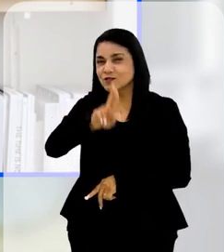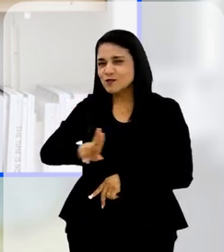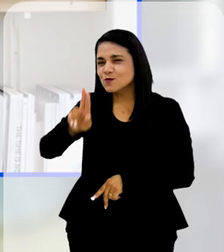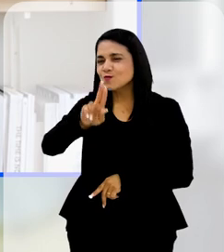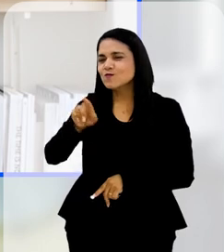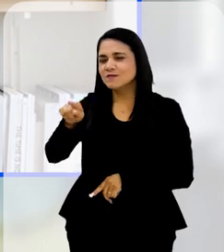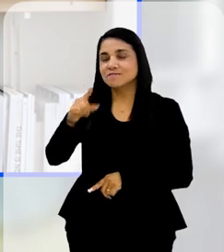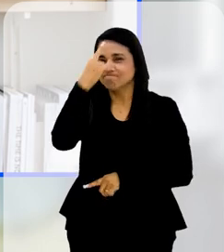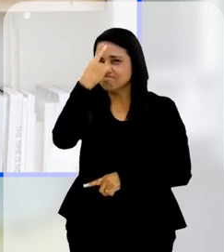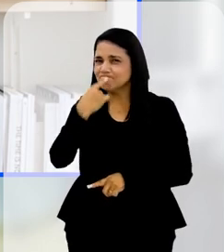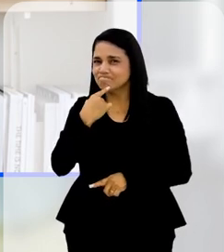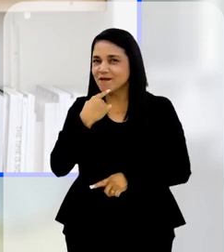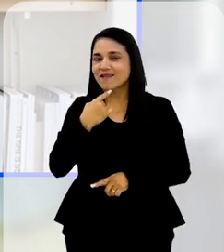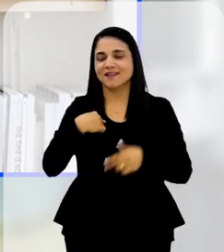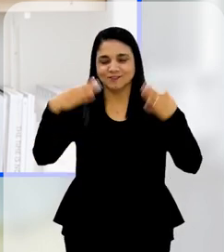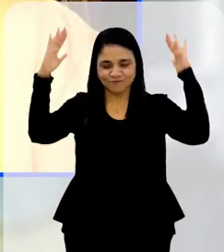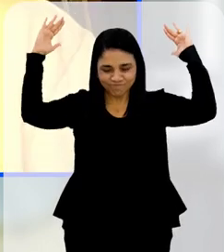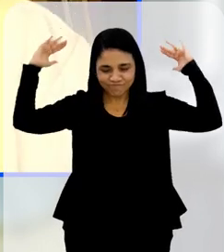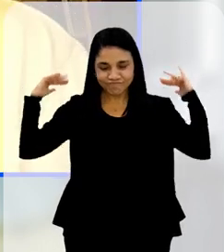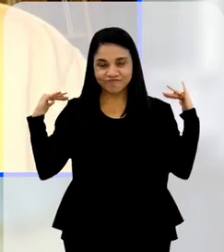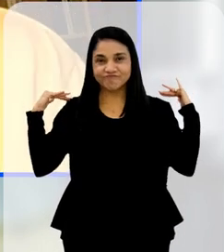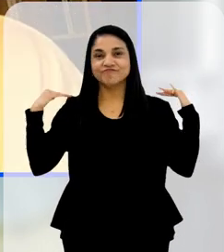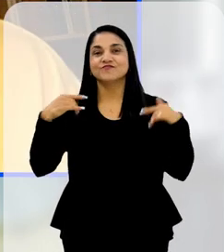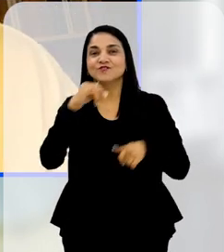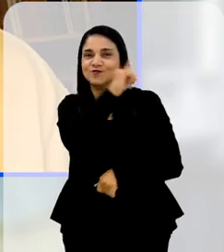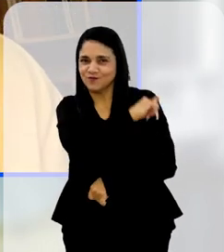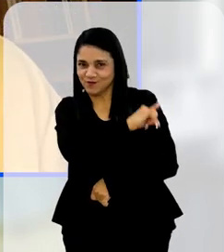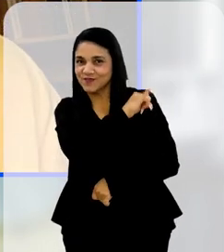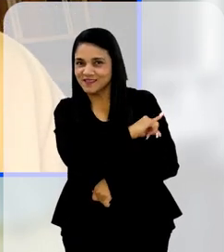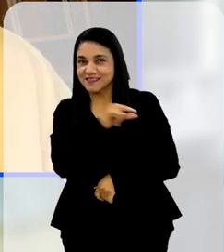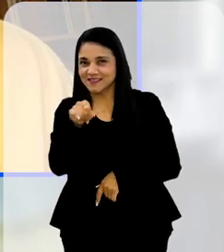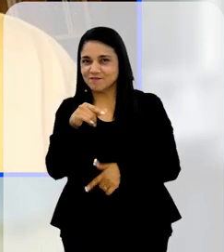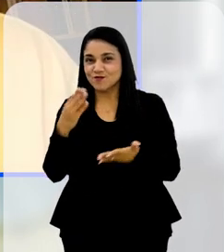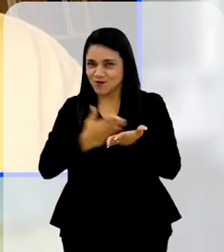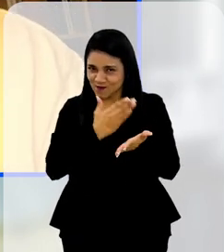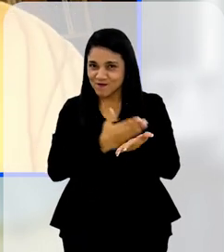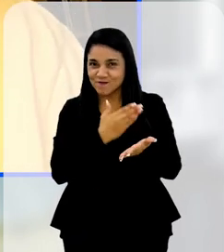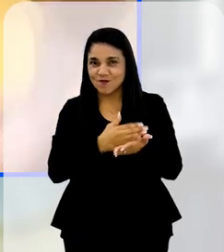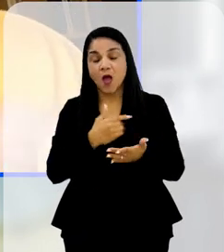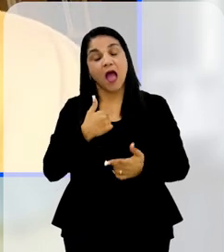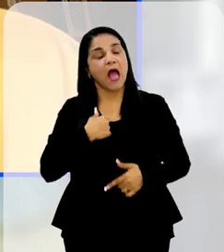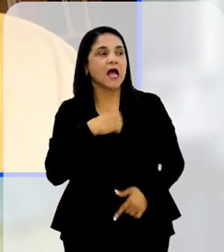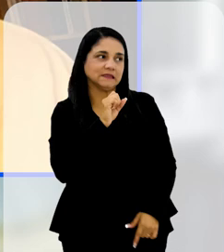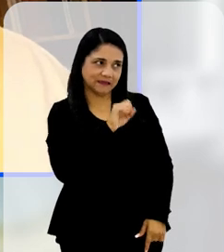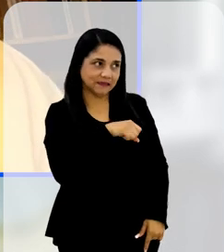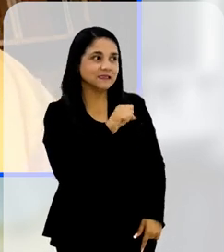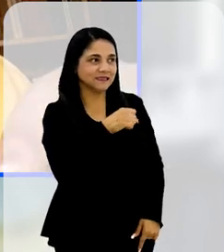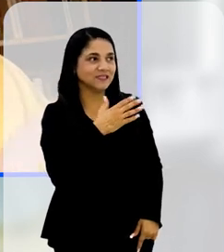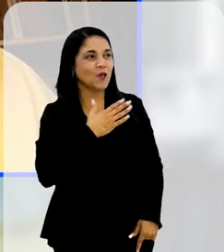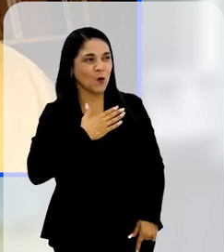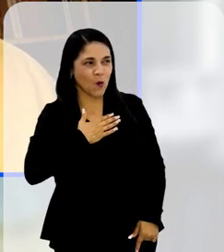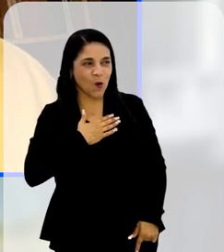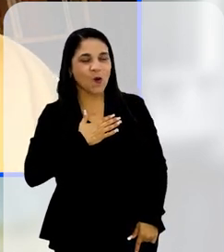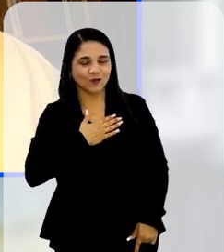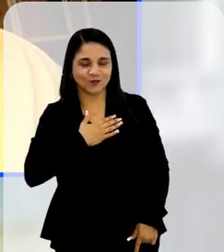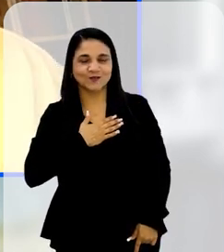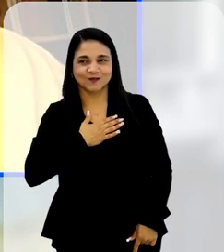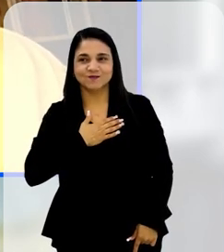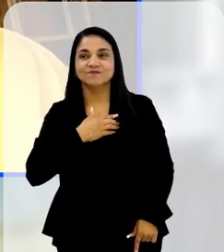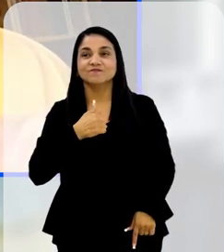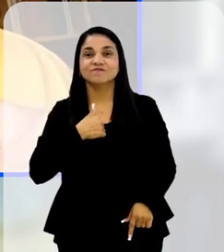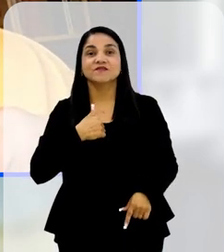seus livros? Ah, sim. O Rio de Janeiro é uma grande inspiração. E nesse livro é importante